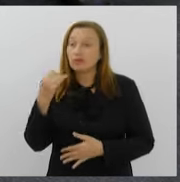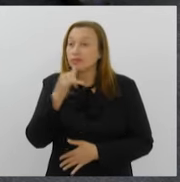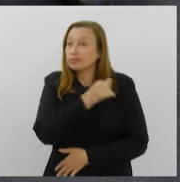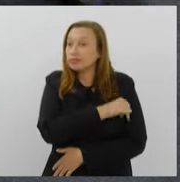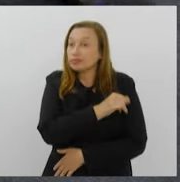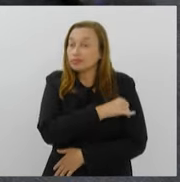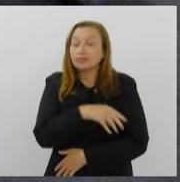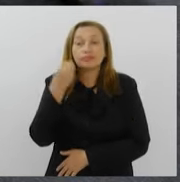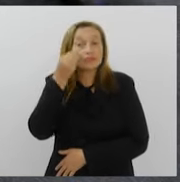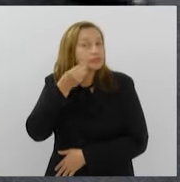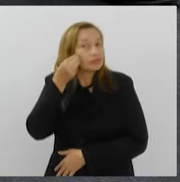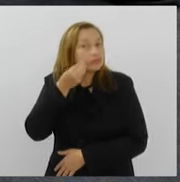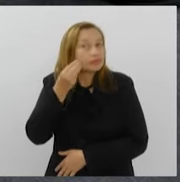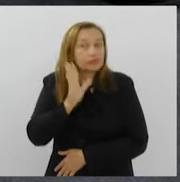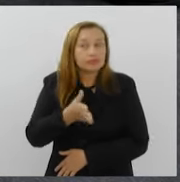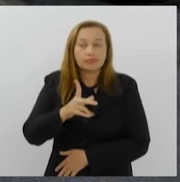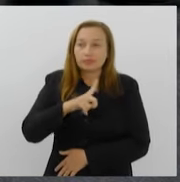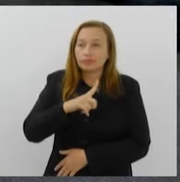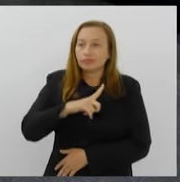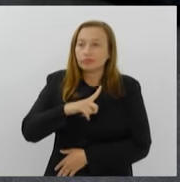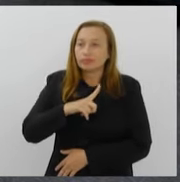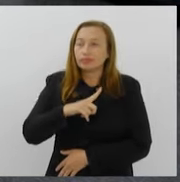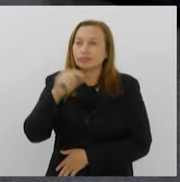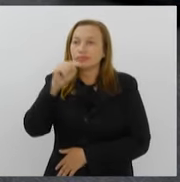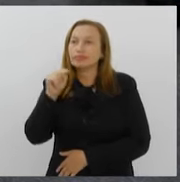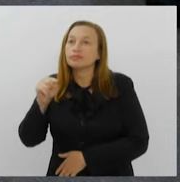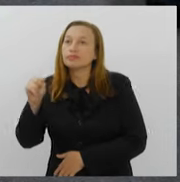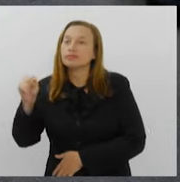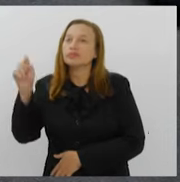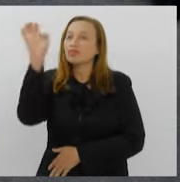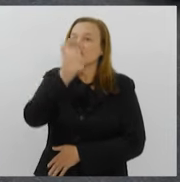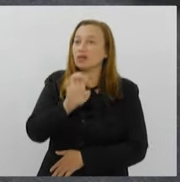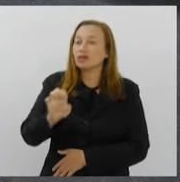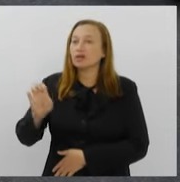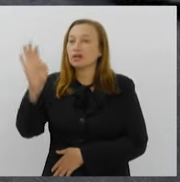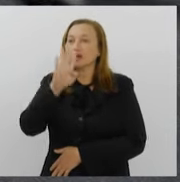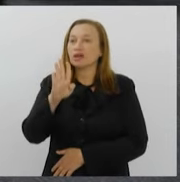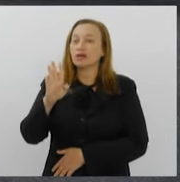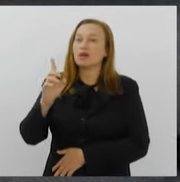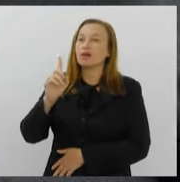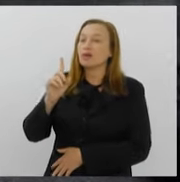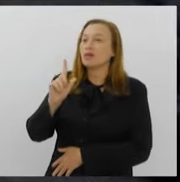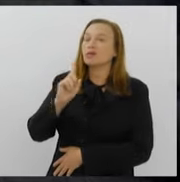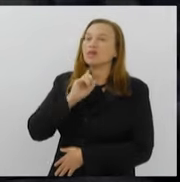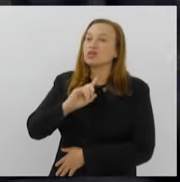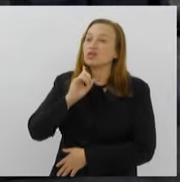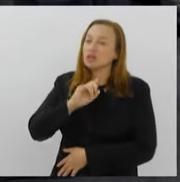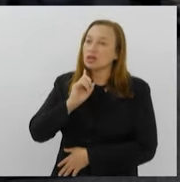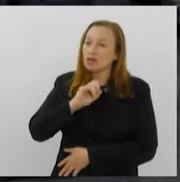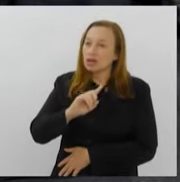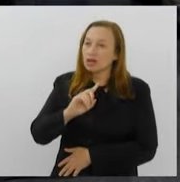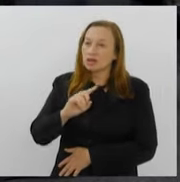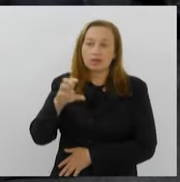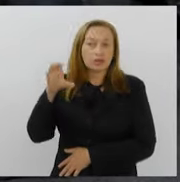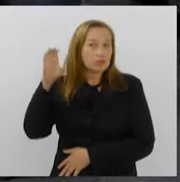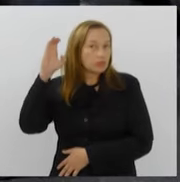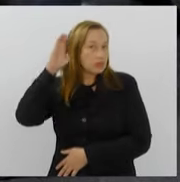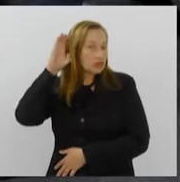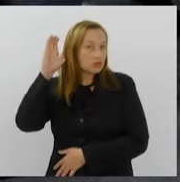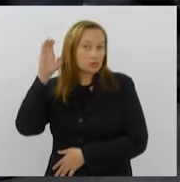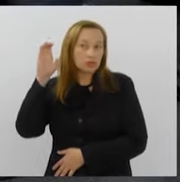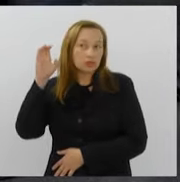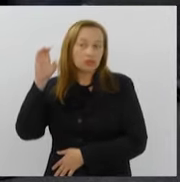experiência já existente nos estados de Minas Gerais, Mato Grosso e Espírito Santo, que já implementaram